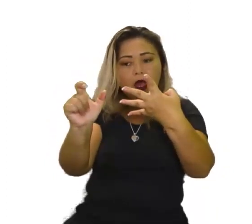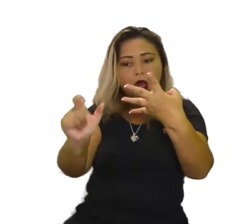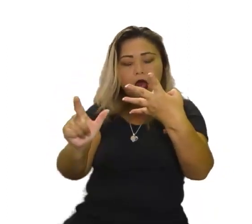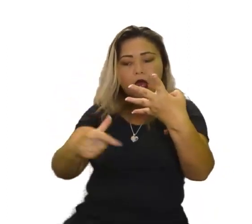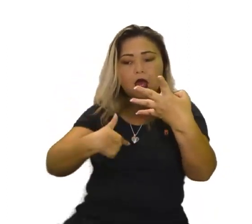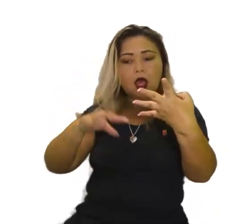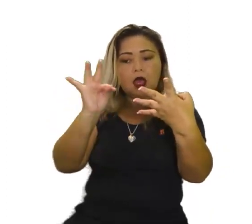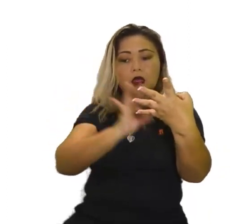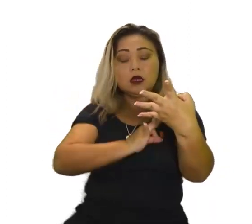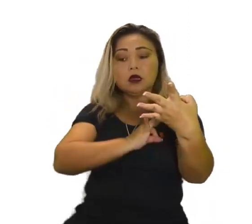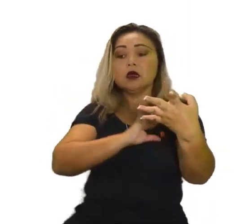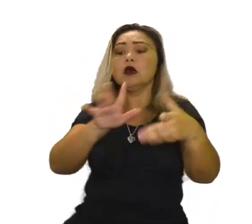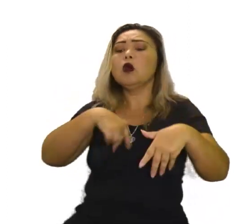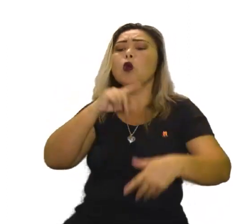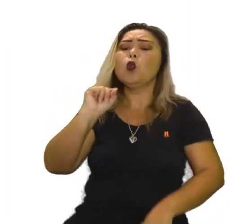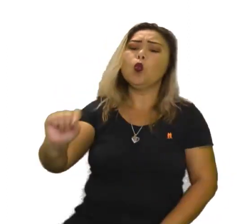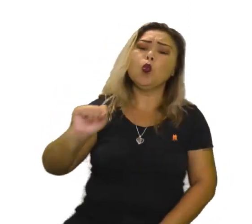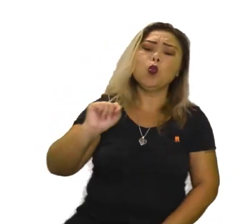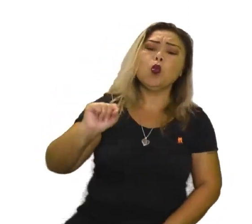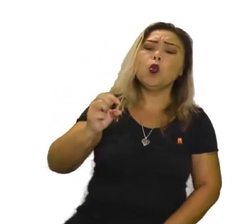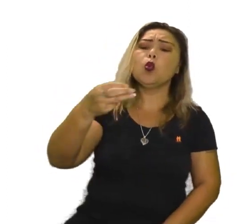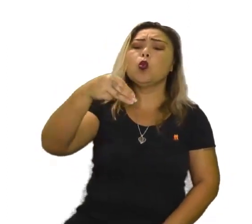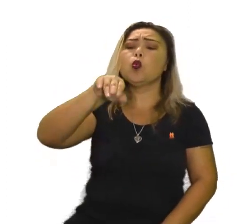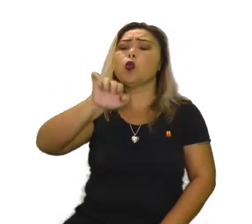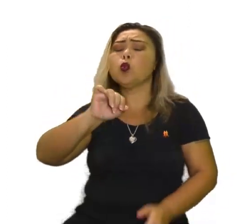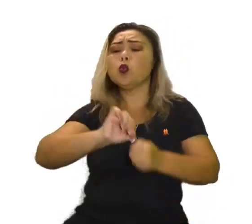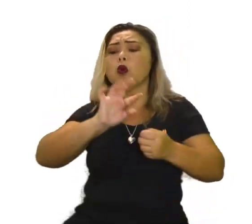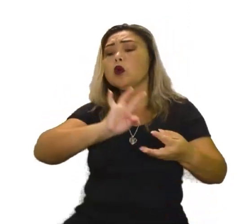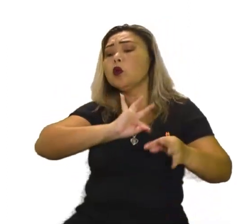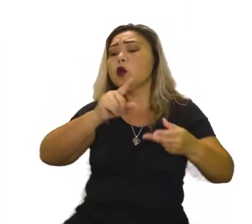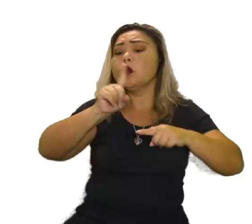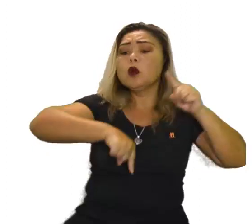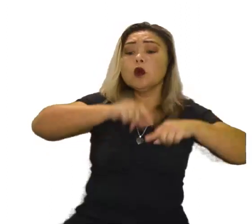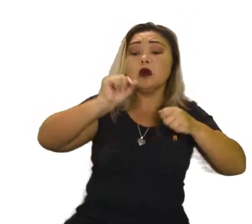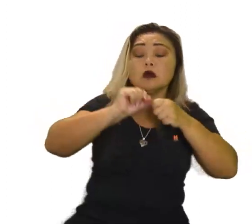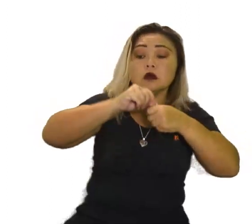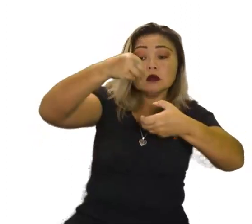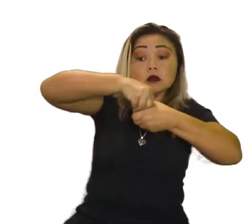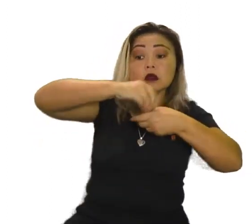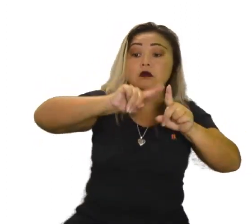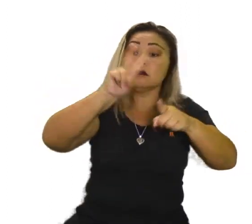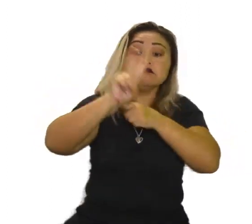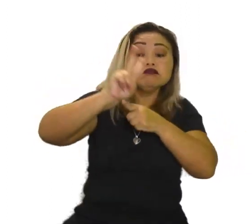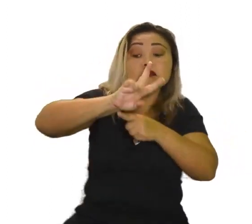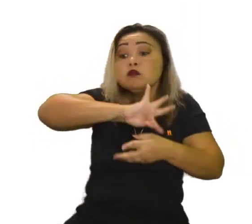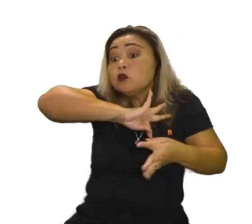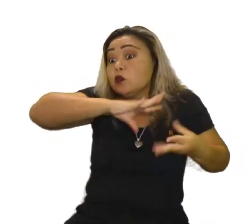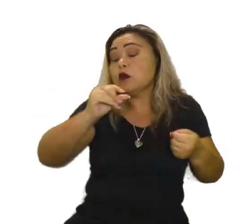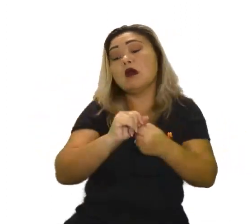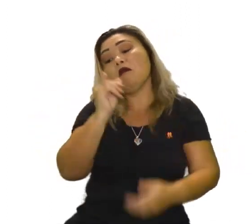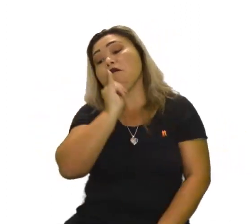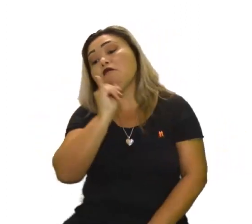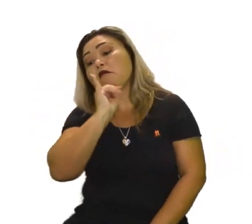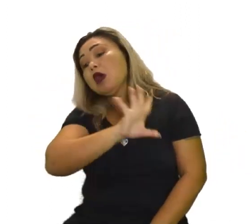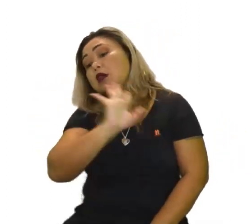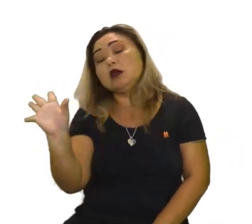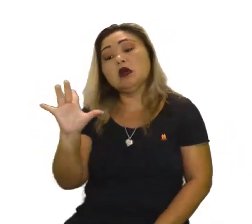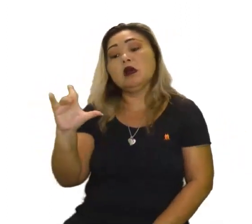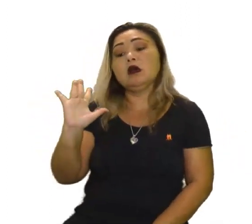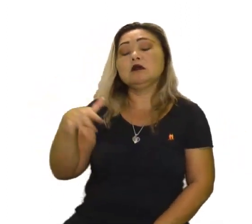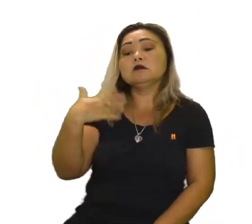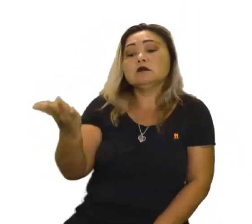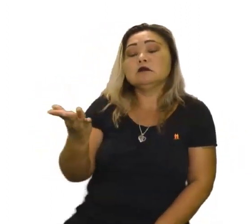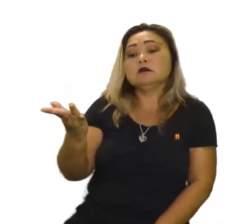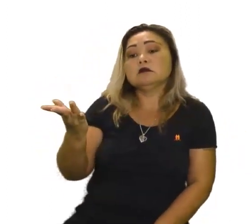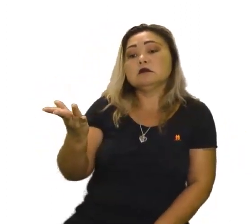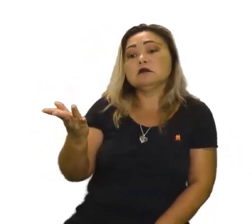Teacher, what? O que é o manejo? O manejo são todas as atividades que você realiza dentro de uma criação. Por exemplo, você não... Aí, ó.